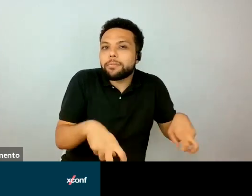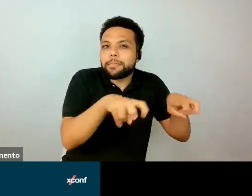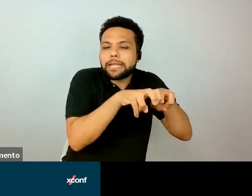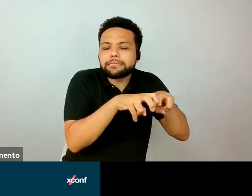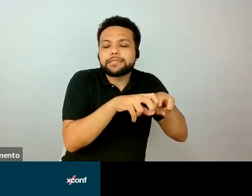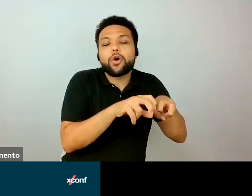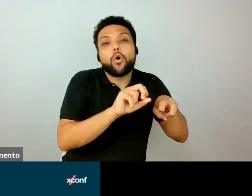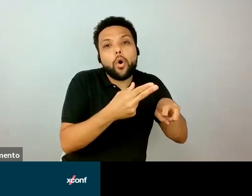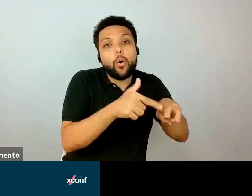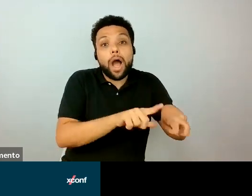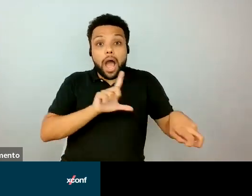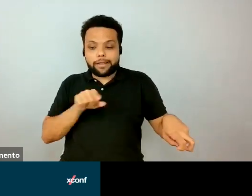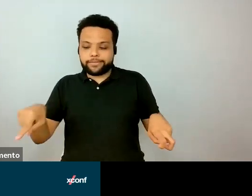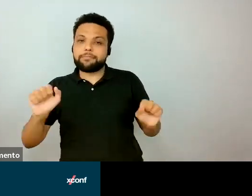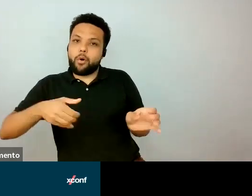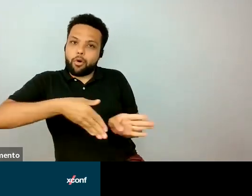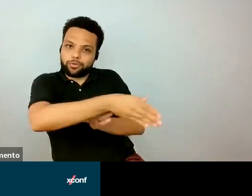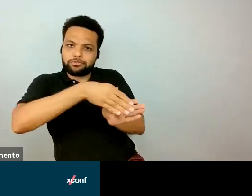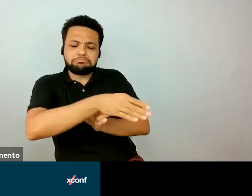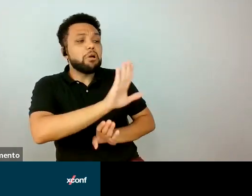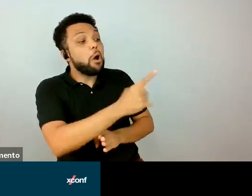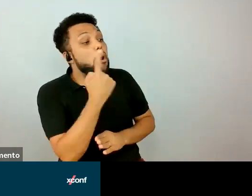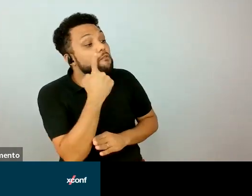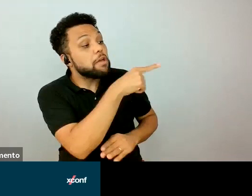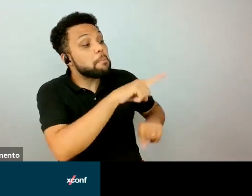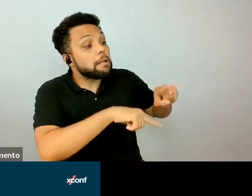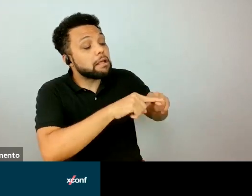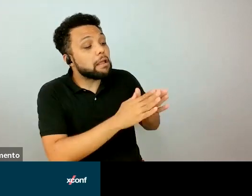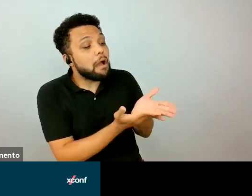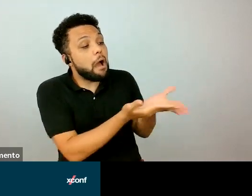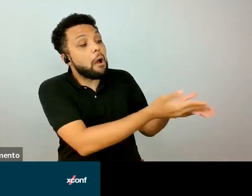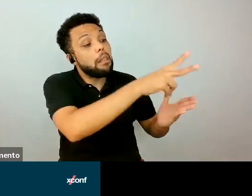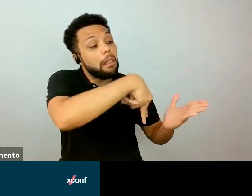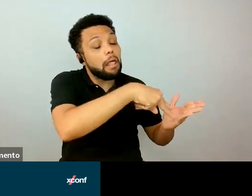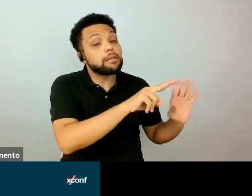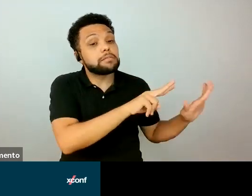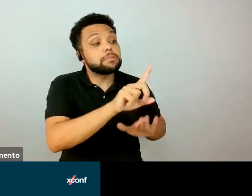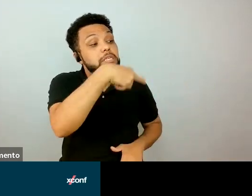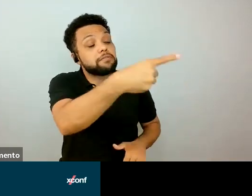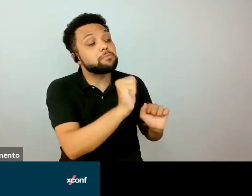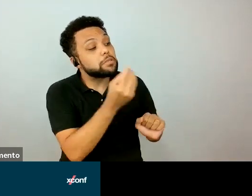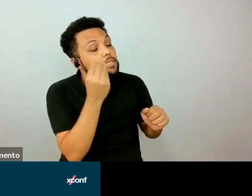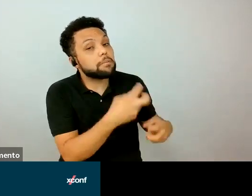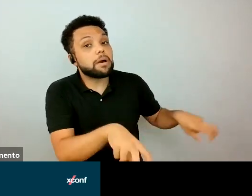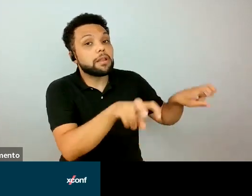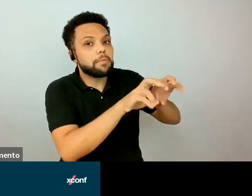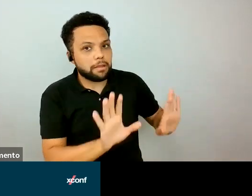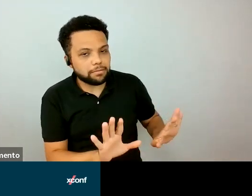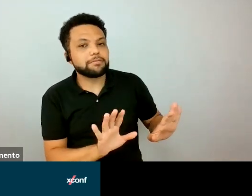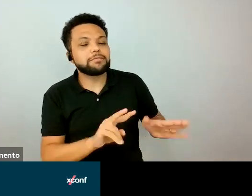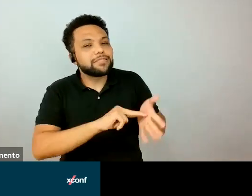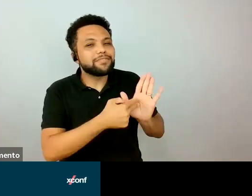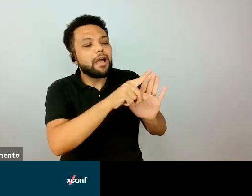técnica pode dizer para ela, dá uma olhada nesse material aqui, e semana que vem a gente pode fazer um pareamento. E isso é até